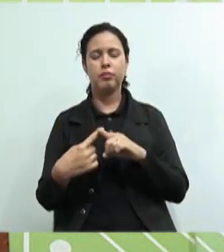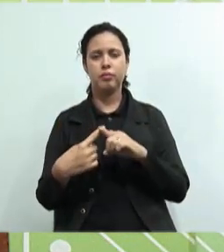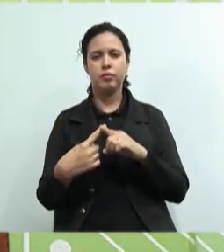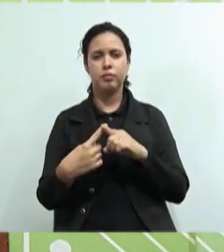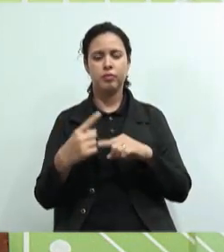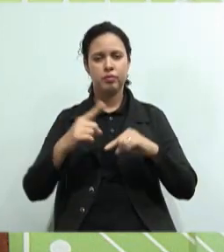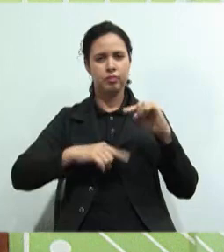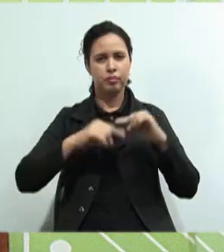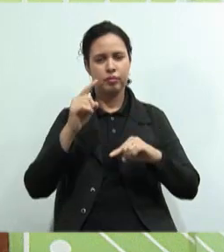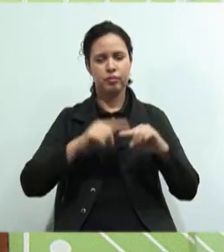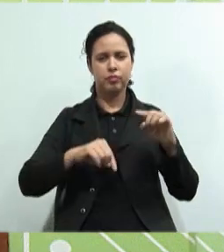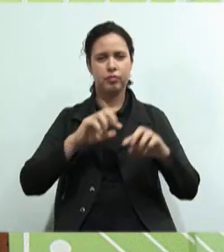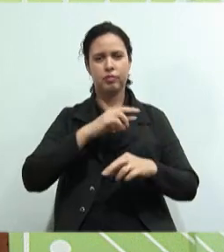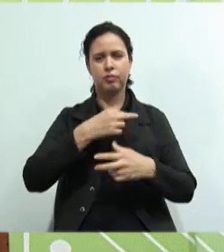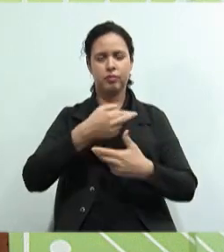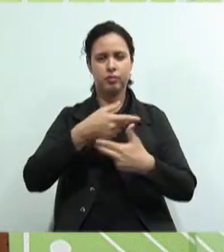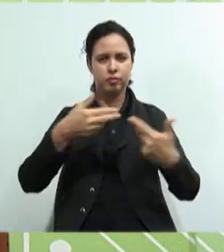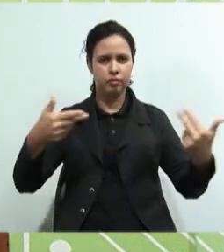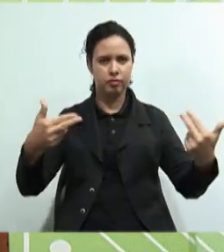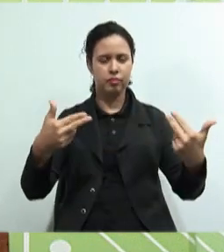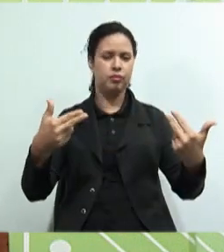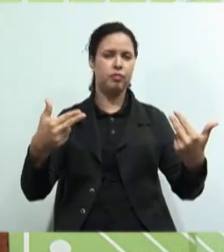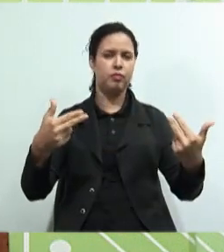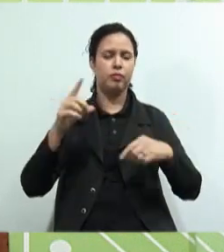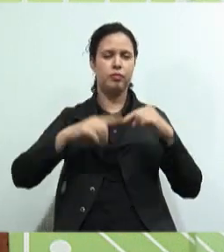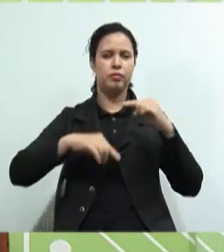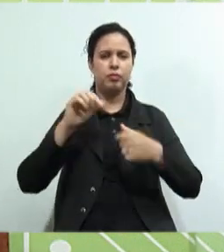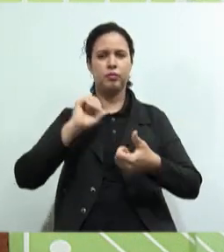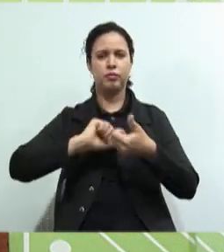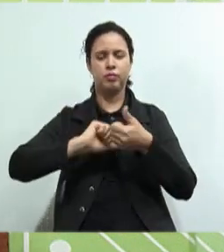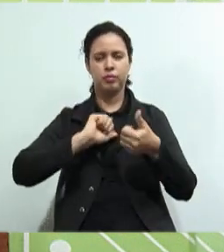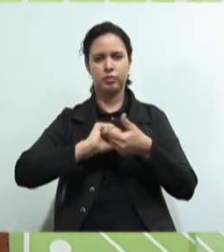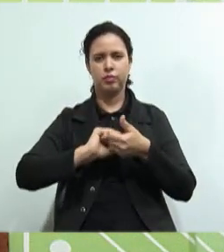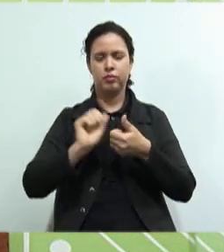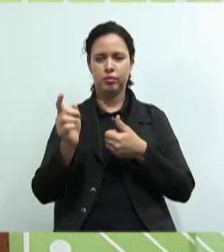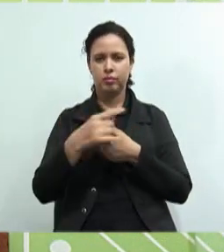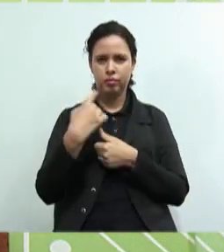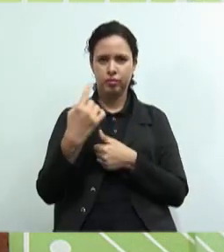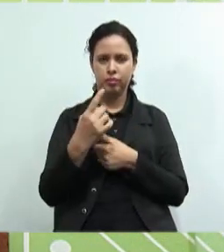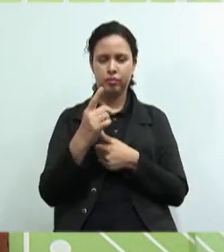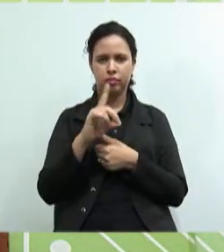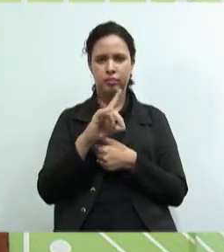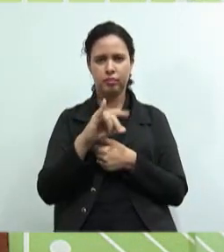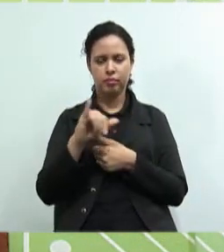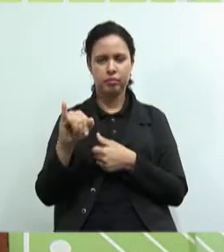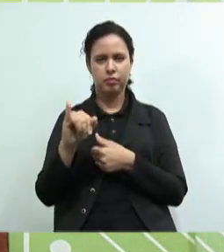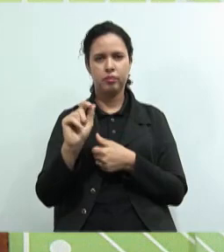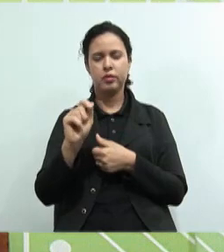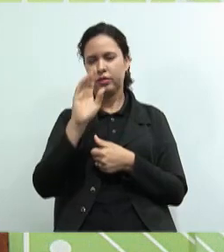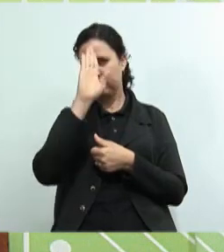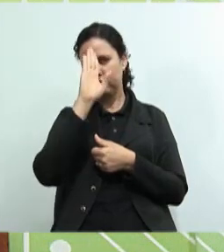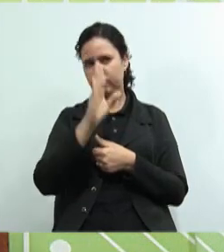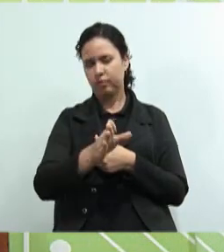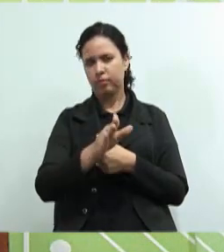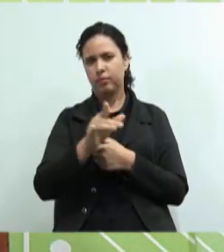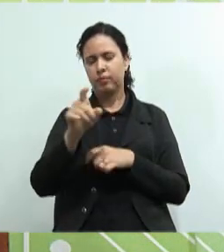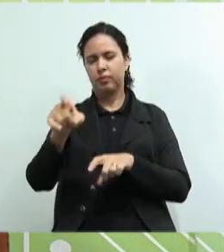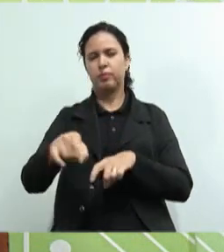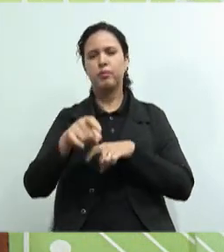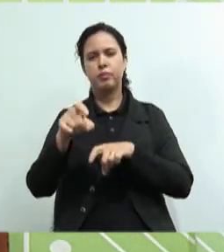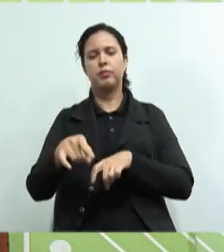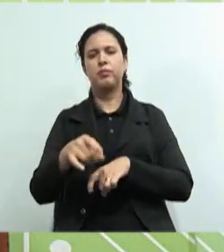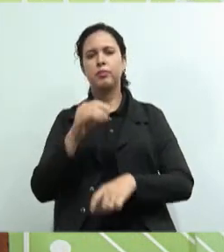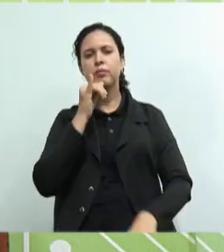produtos variados e produtos de qualidade, e a gente vai muitas vezes ter esse comércio diretamente com o produtor. Então